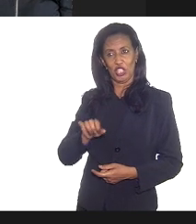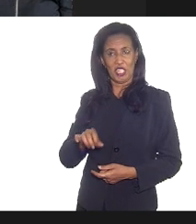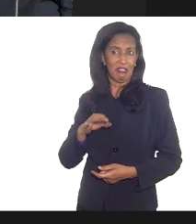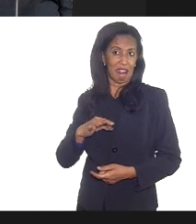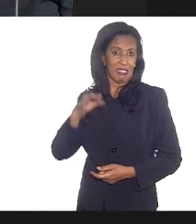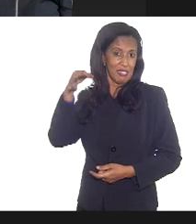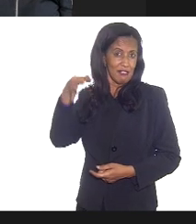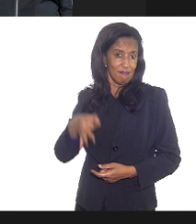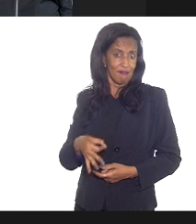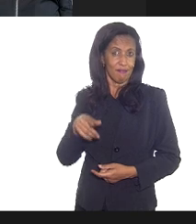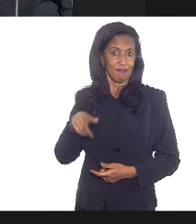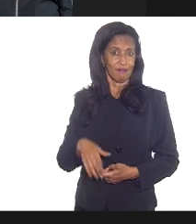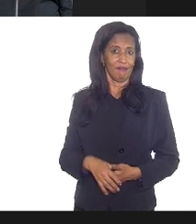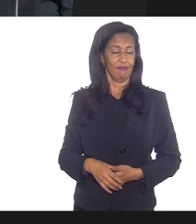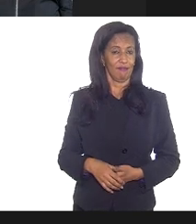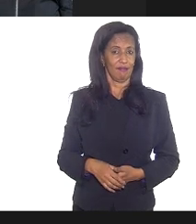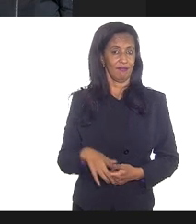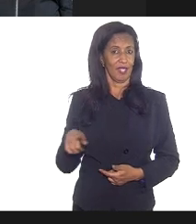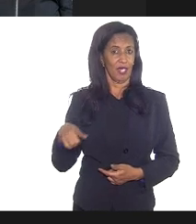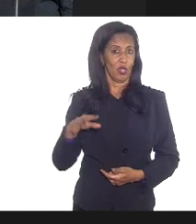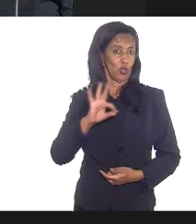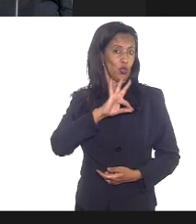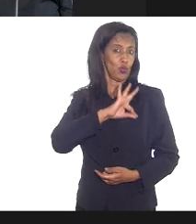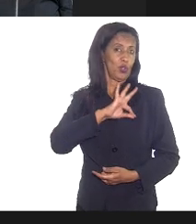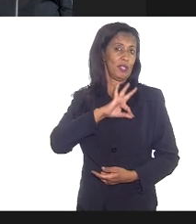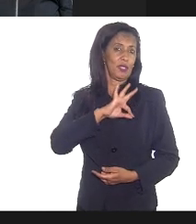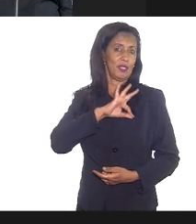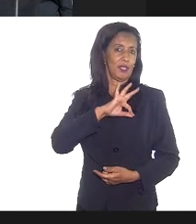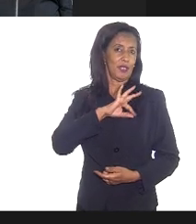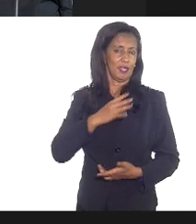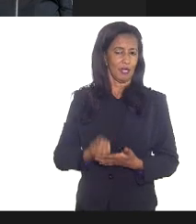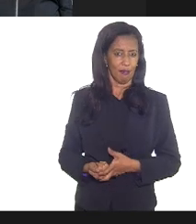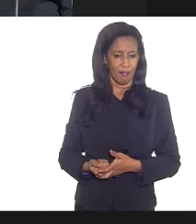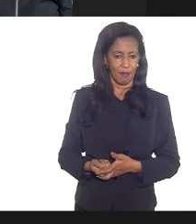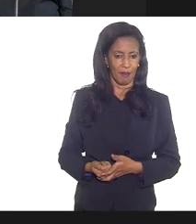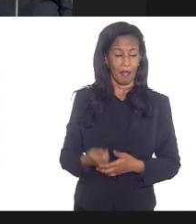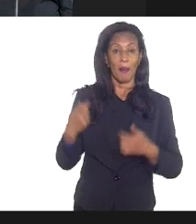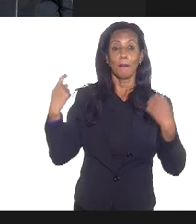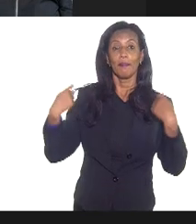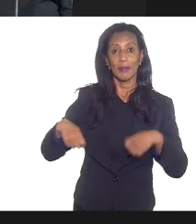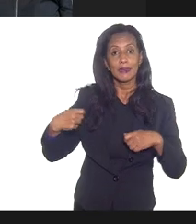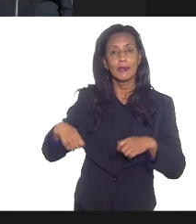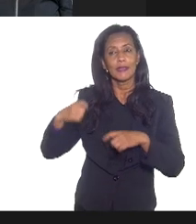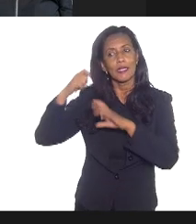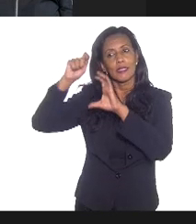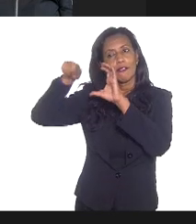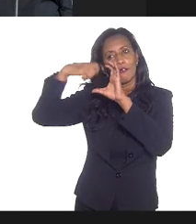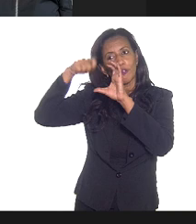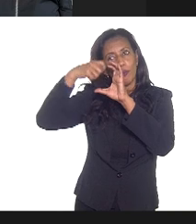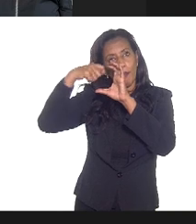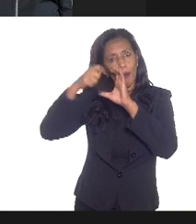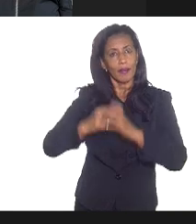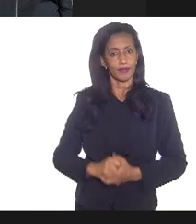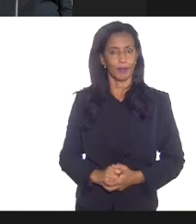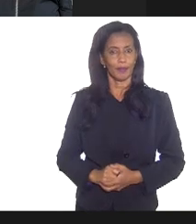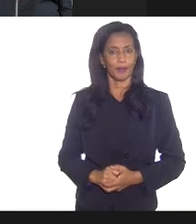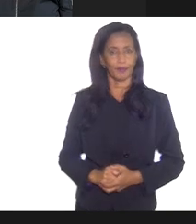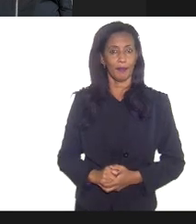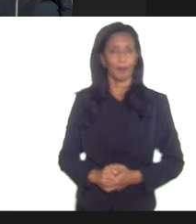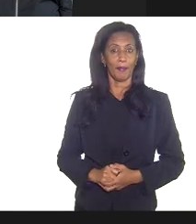absoluta certeza de que os policiais devam ser filmados.